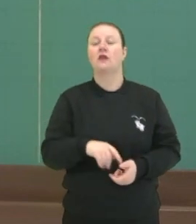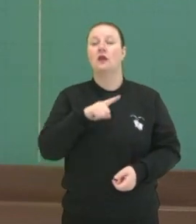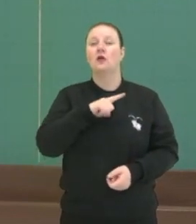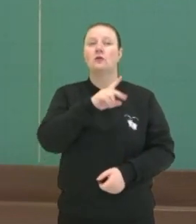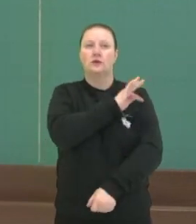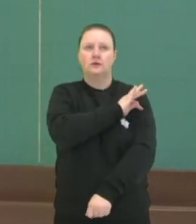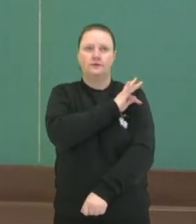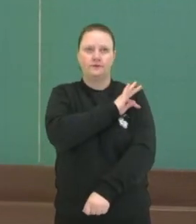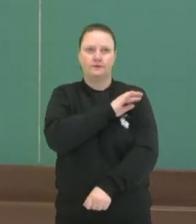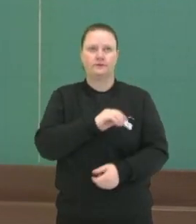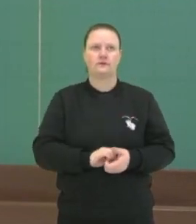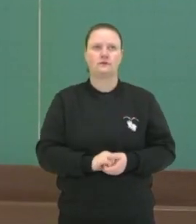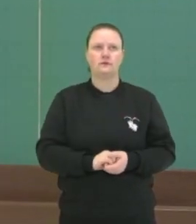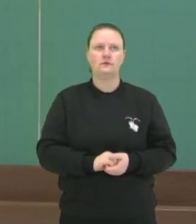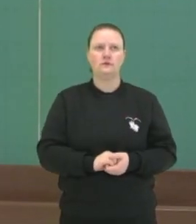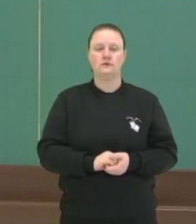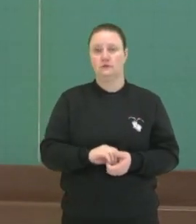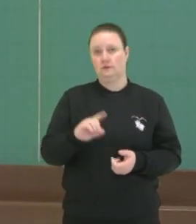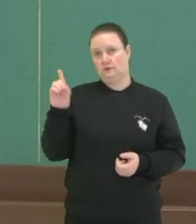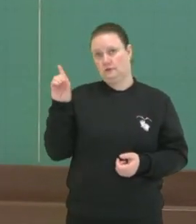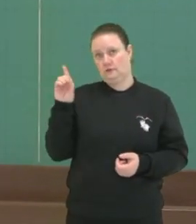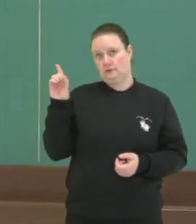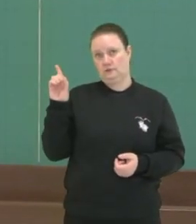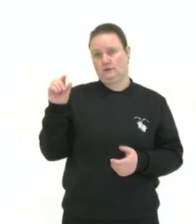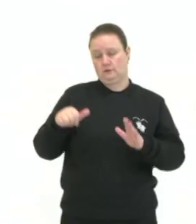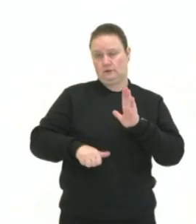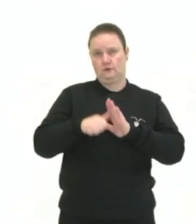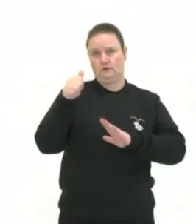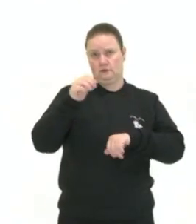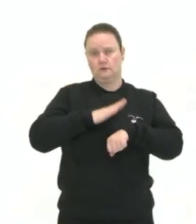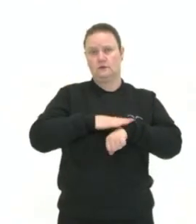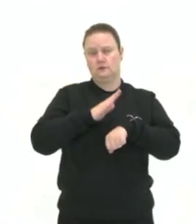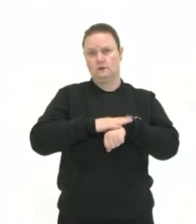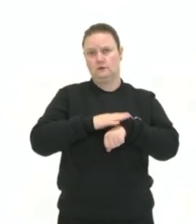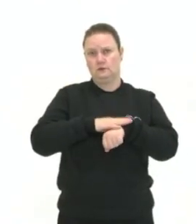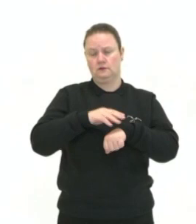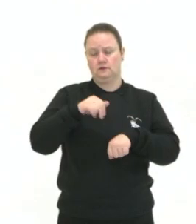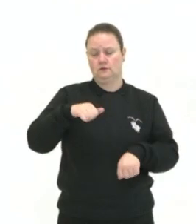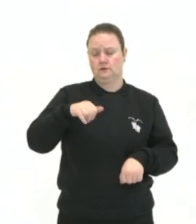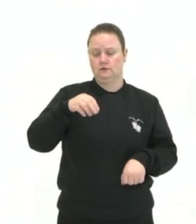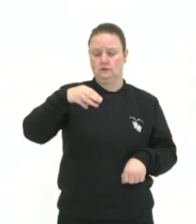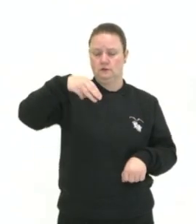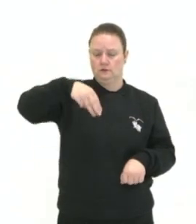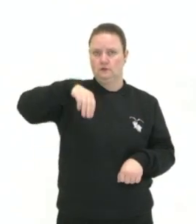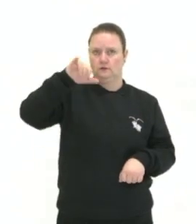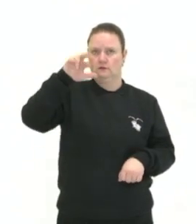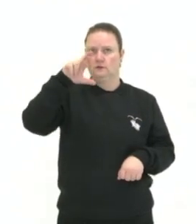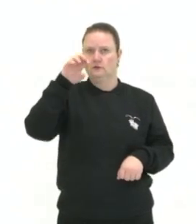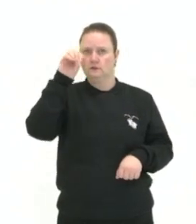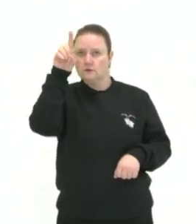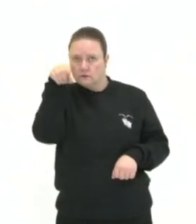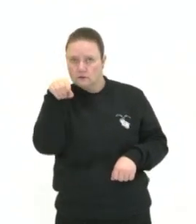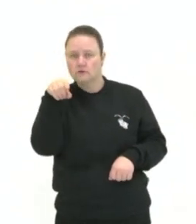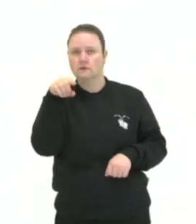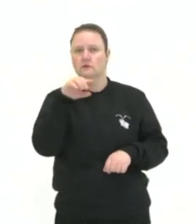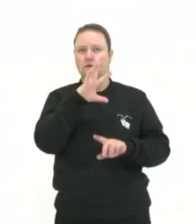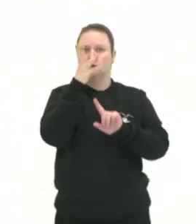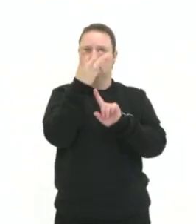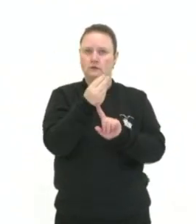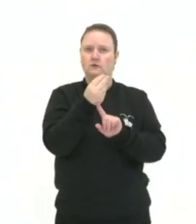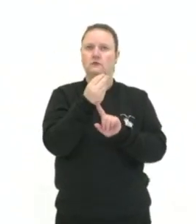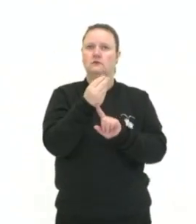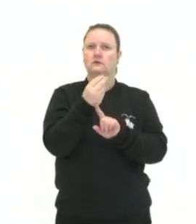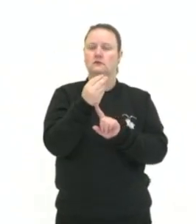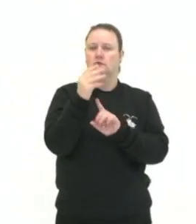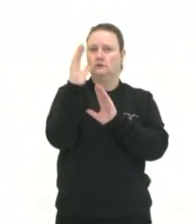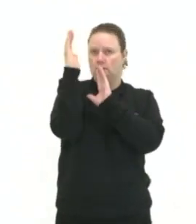variada. E dentro disso nós temos essa primeira fase, que é aquela primeira linha, nós temos Joan Miró. Joan Miró, artista surrealista espanhol, que